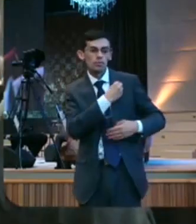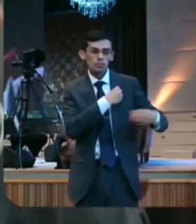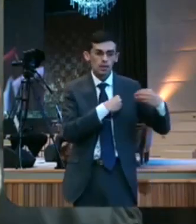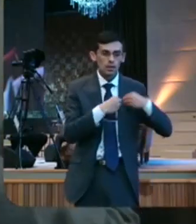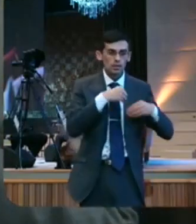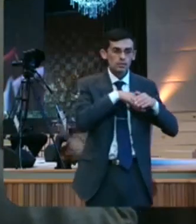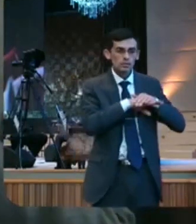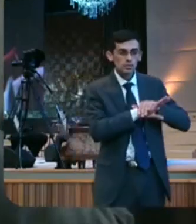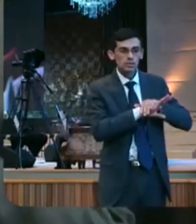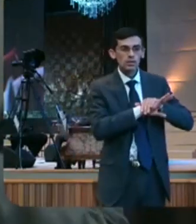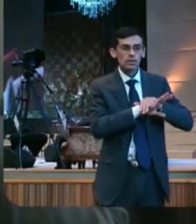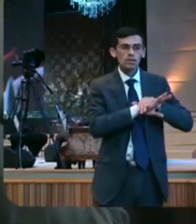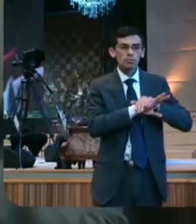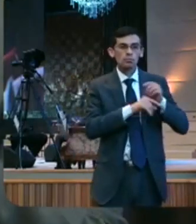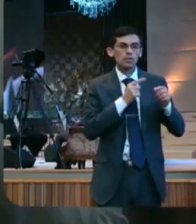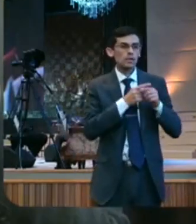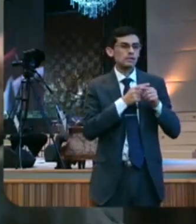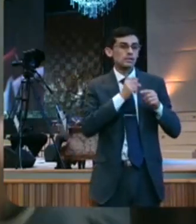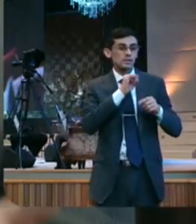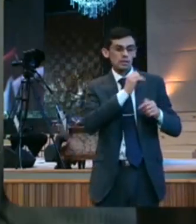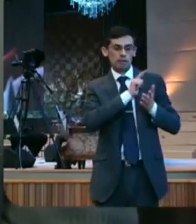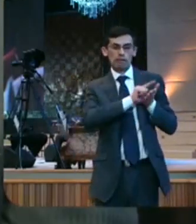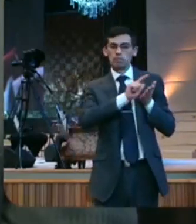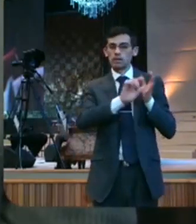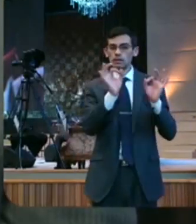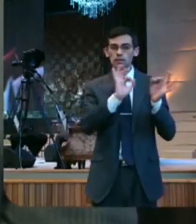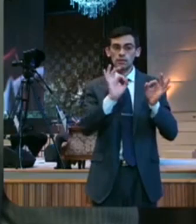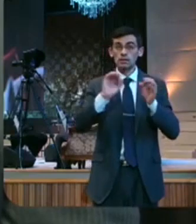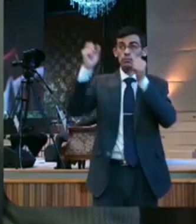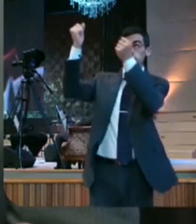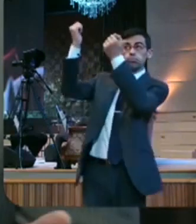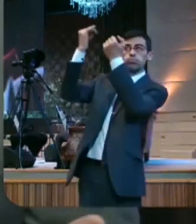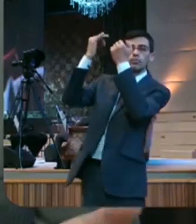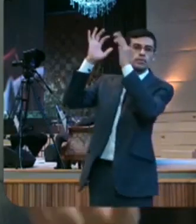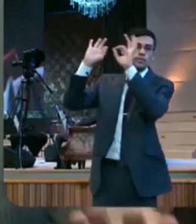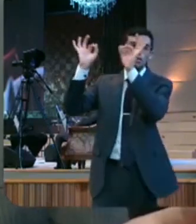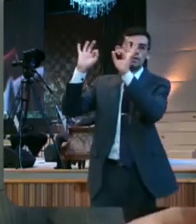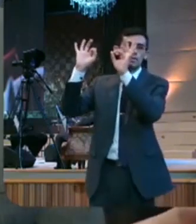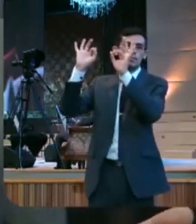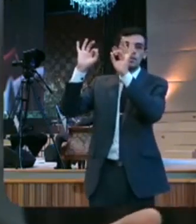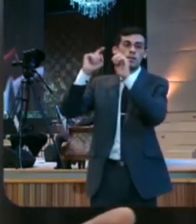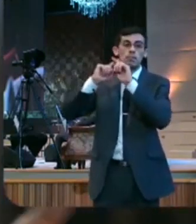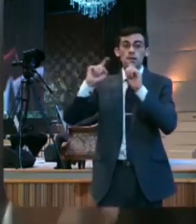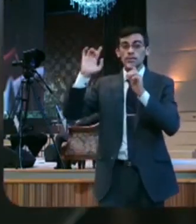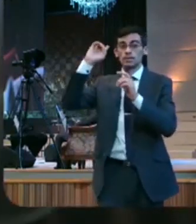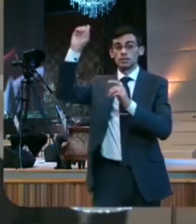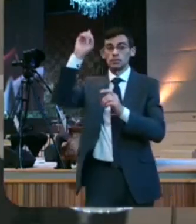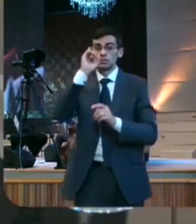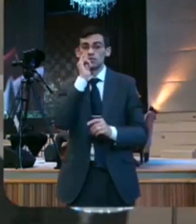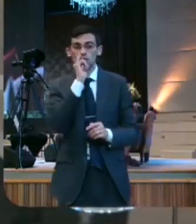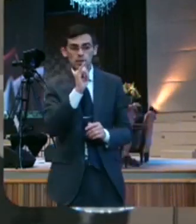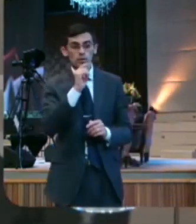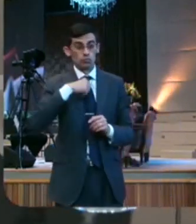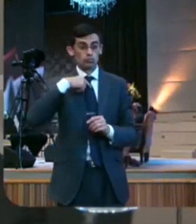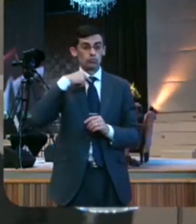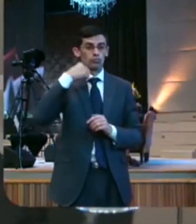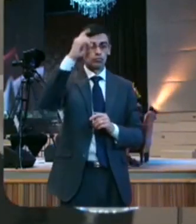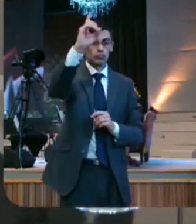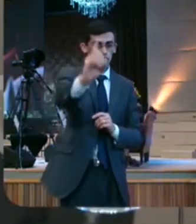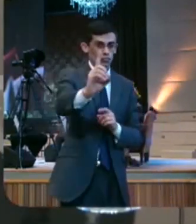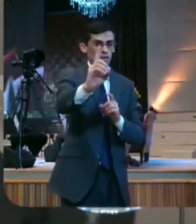que impedem a bênção de Deus sobre a nossa vida. E Ele vai dizer: filho, eu vou à tua